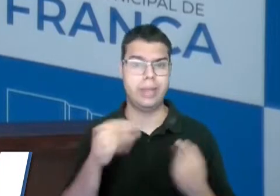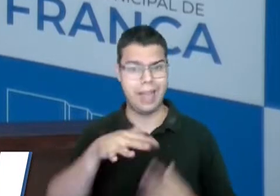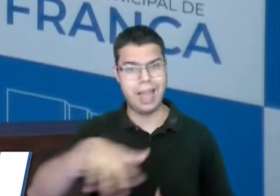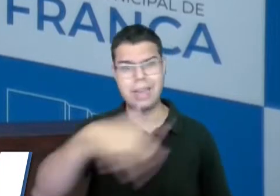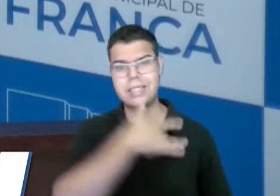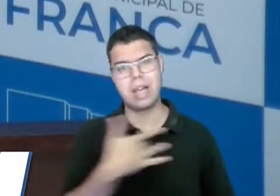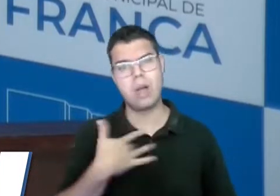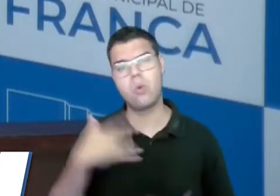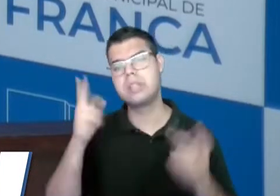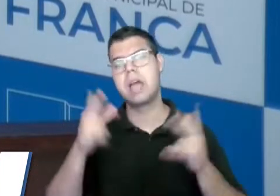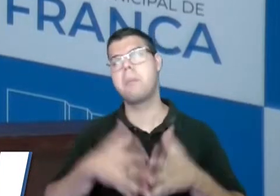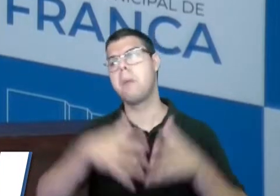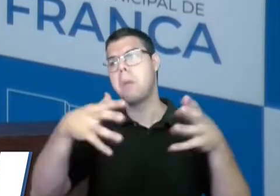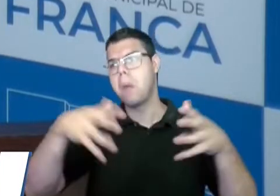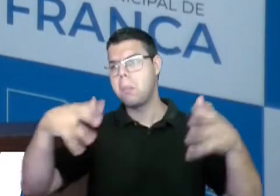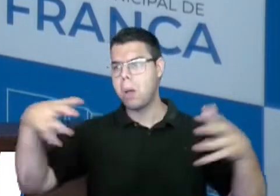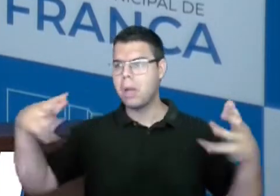crescente.